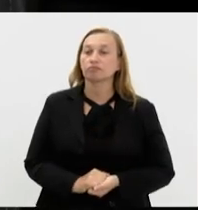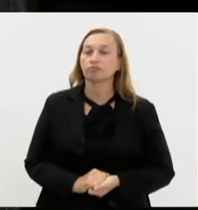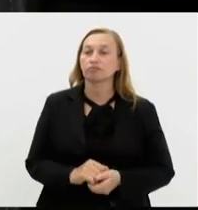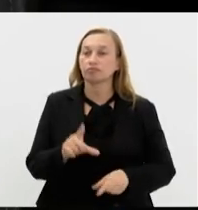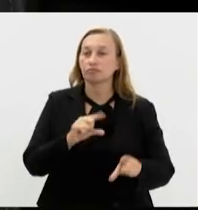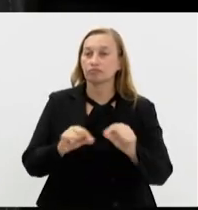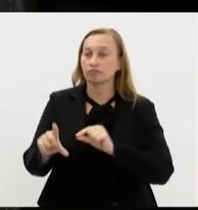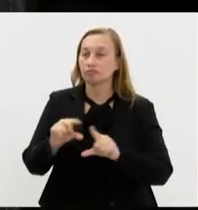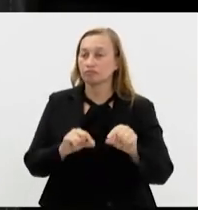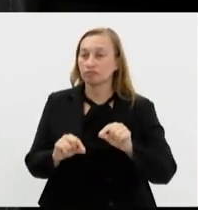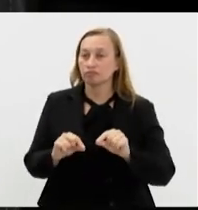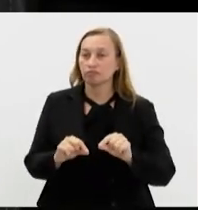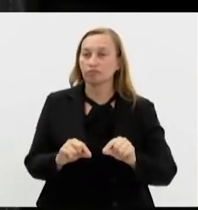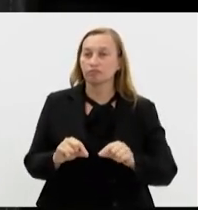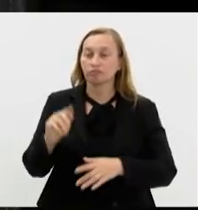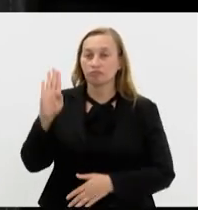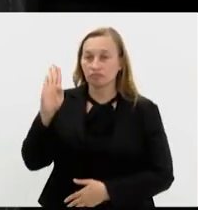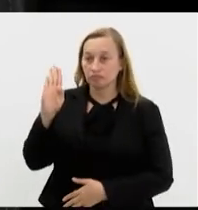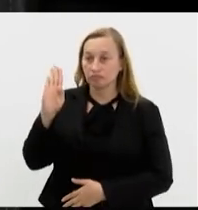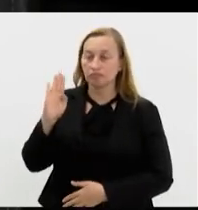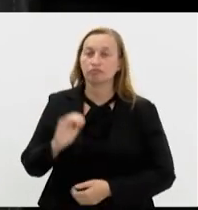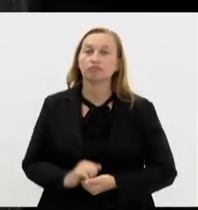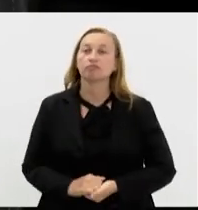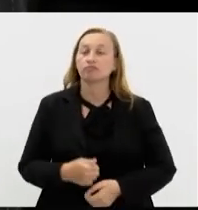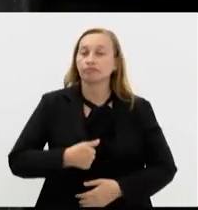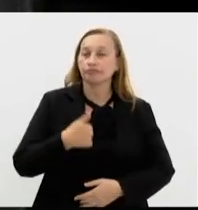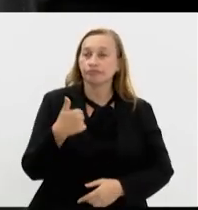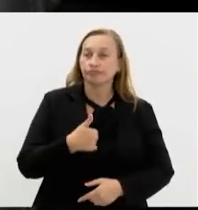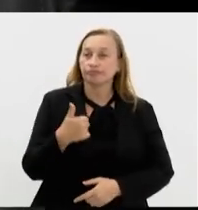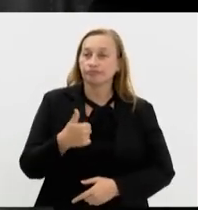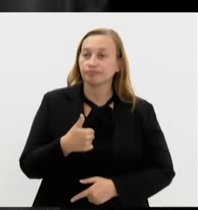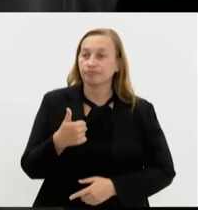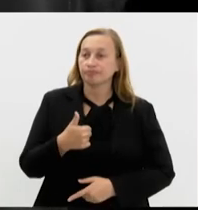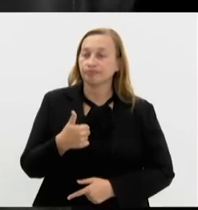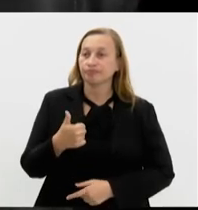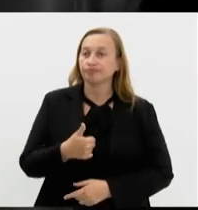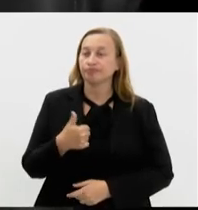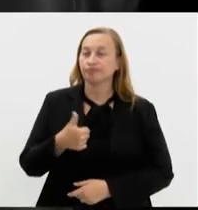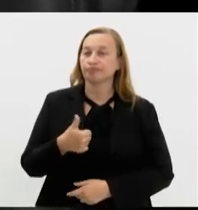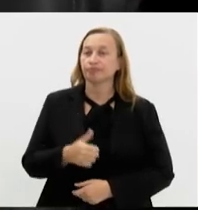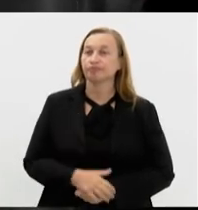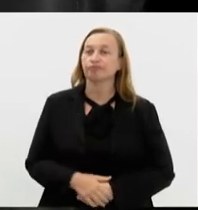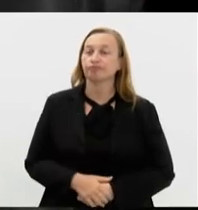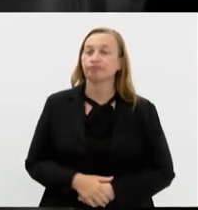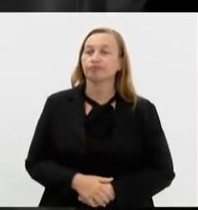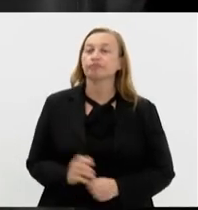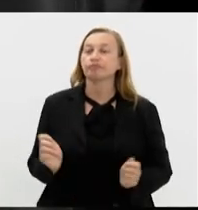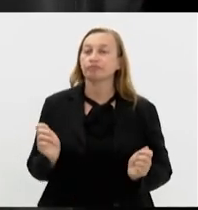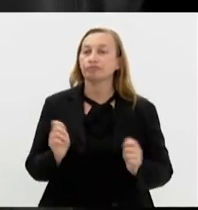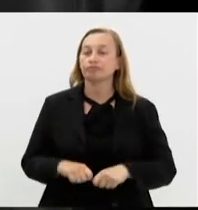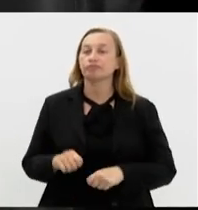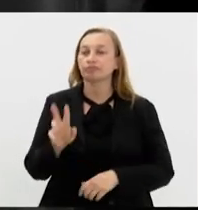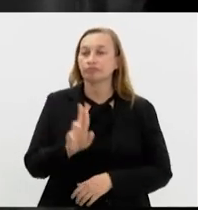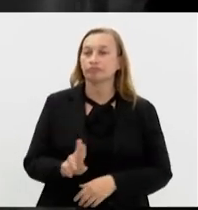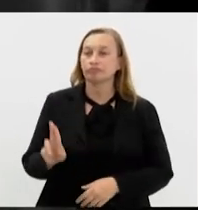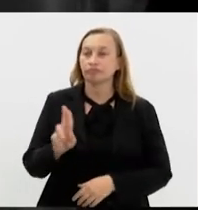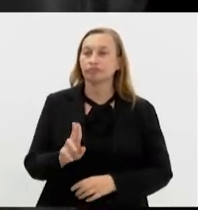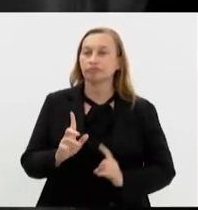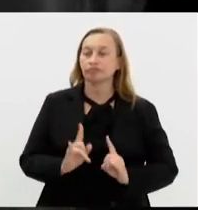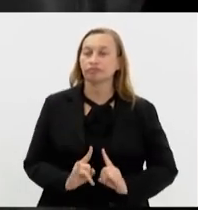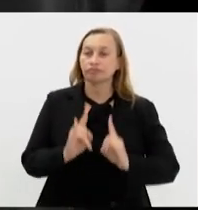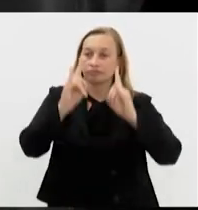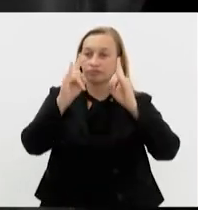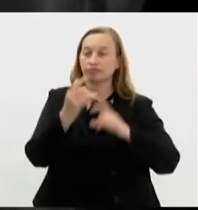das candidaturas Então a primeira exceção que eu identifico é a possibilidade de uso de prédios